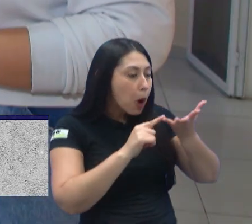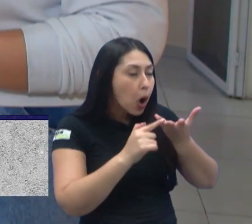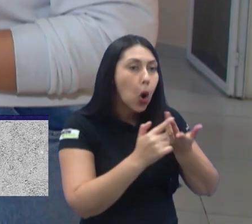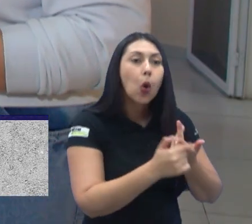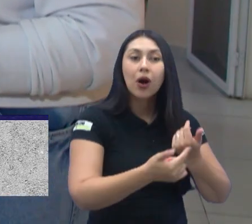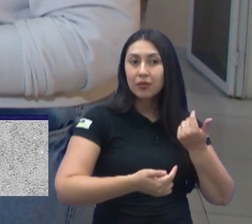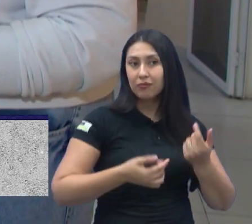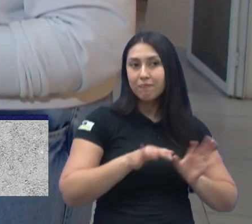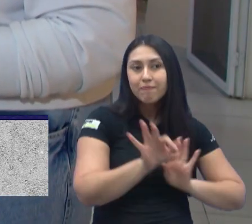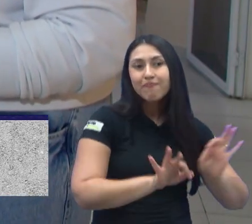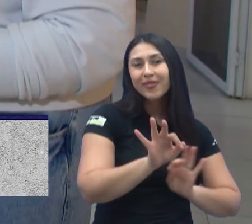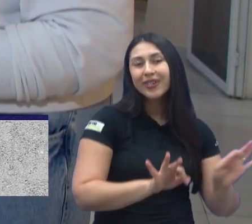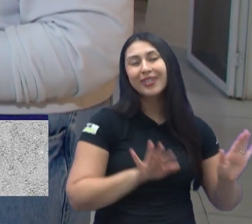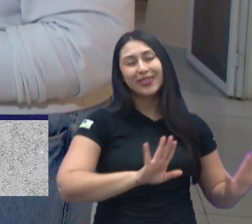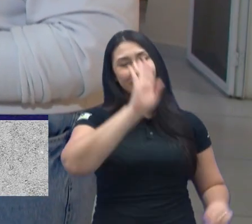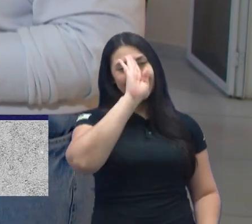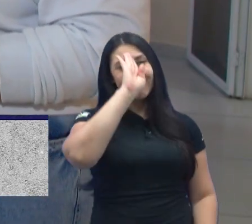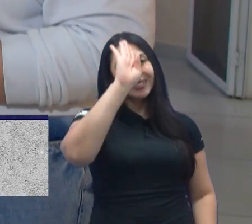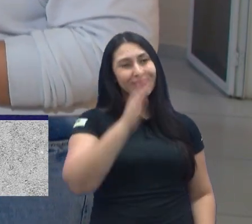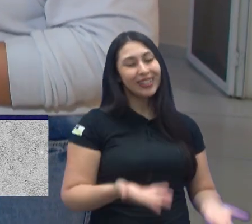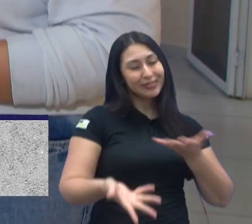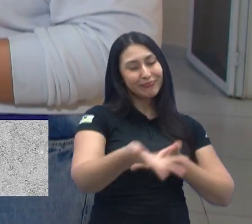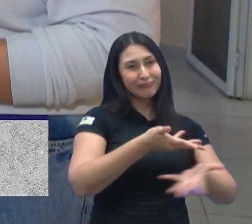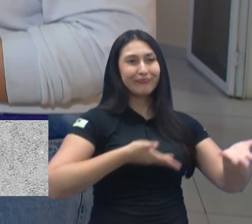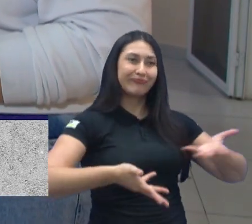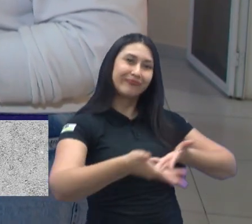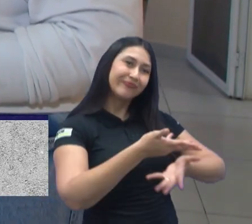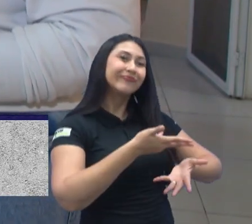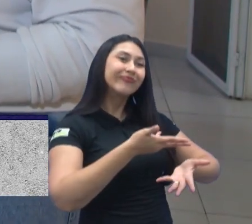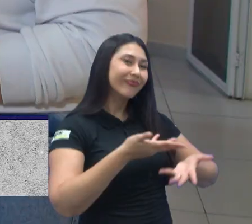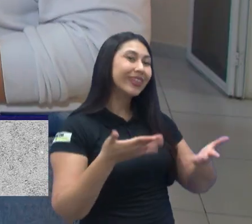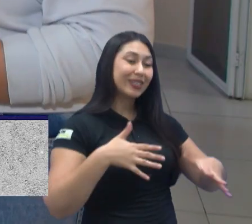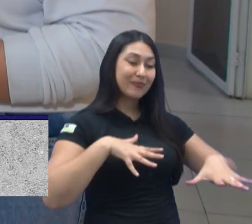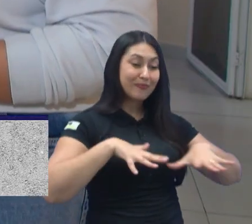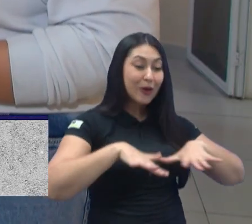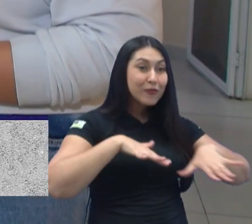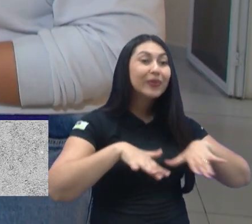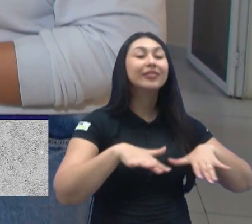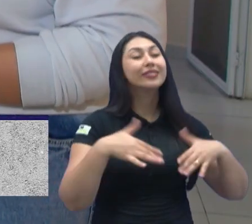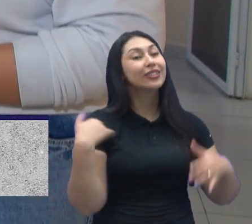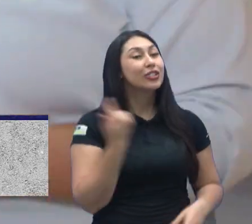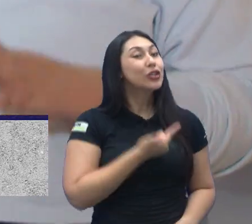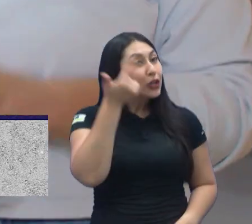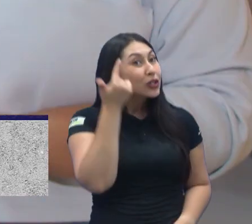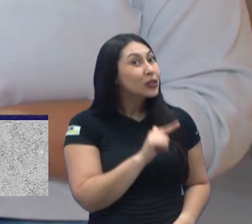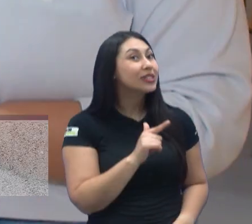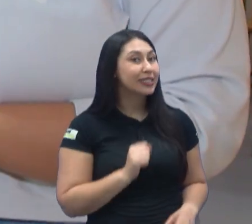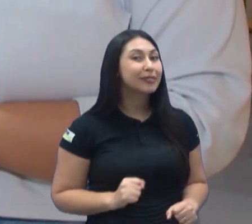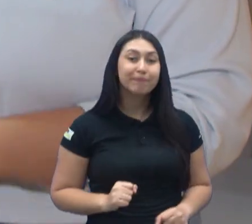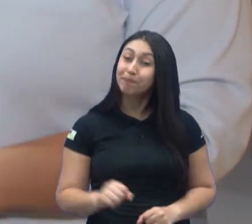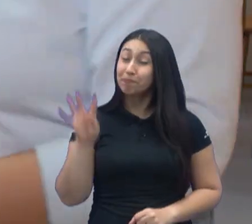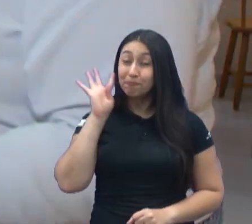culinária, mas o aspecto mais importante mesmo é a interação social e a coordenação motora. Então, a gente consegue trabalhar 2 profissões aqui. Show de bola!